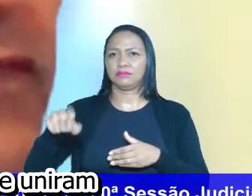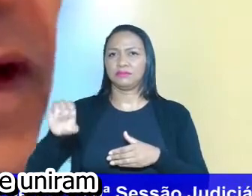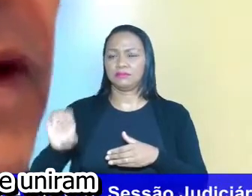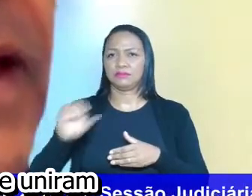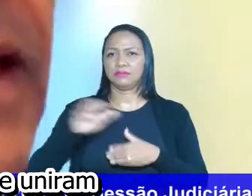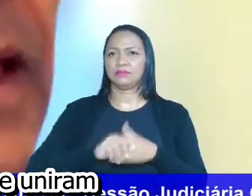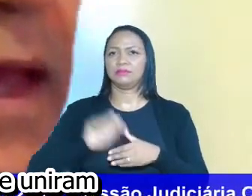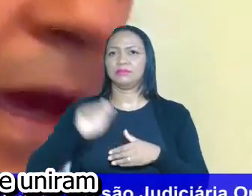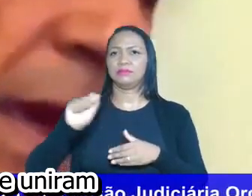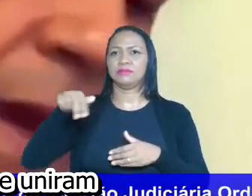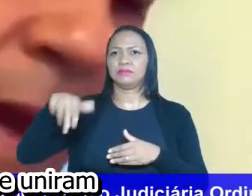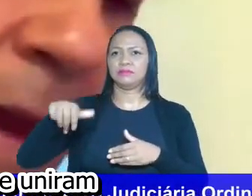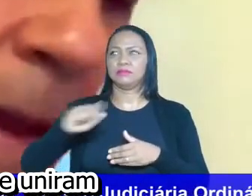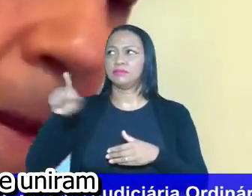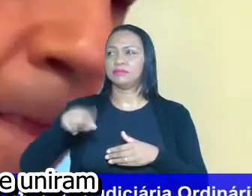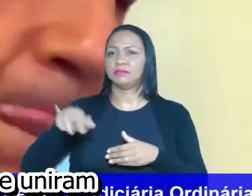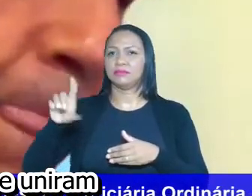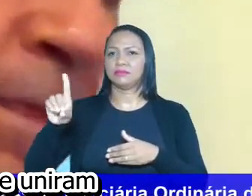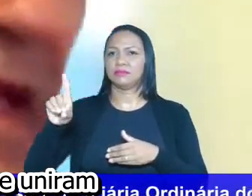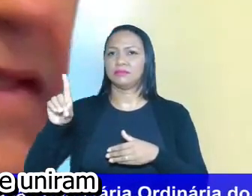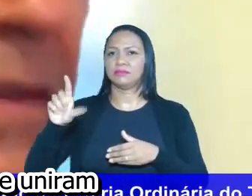da Silva